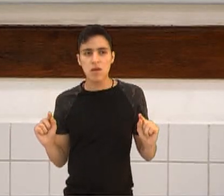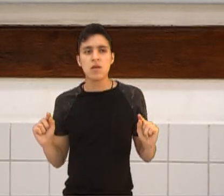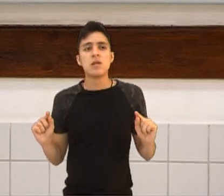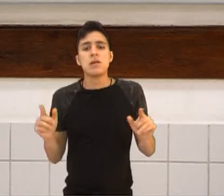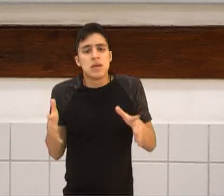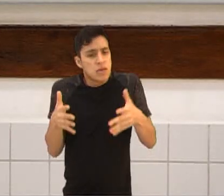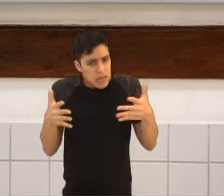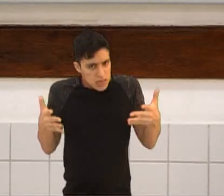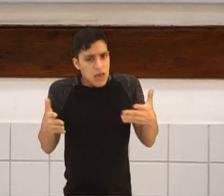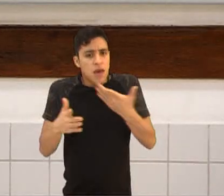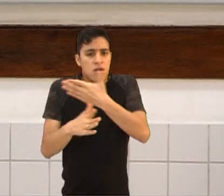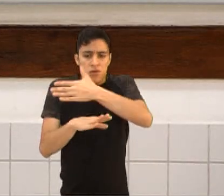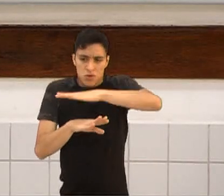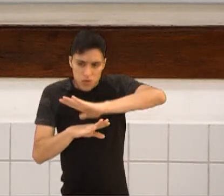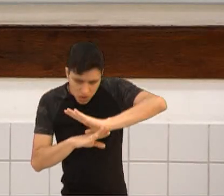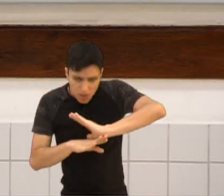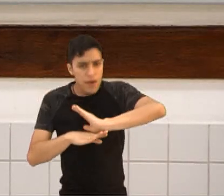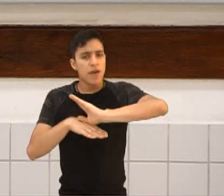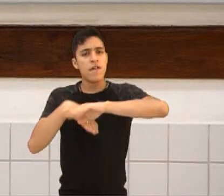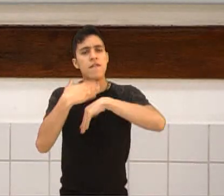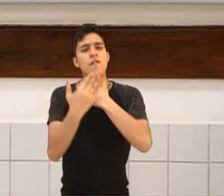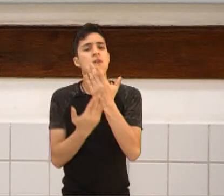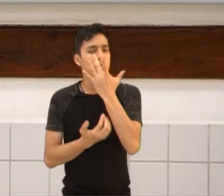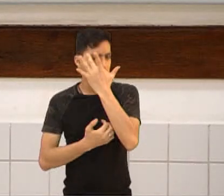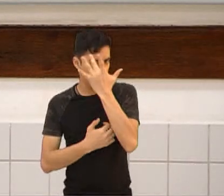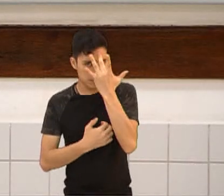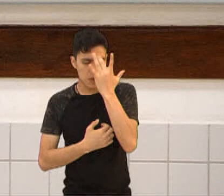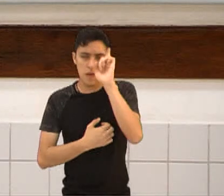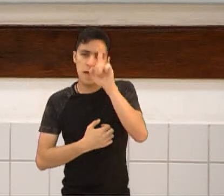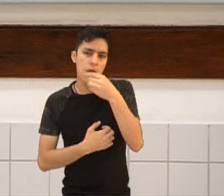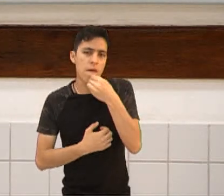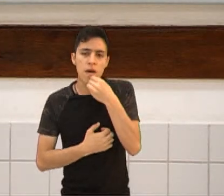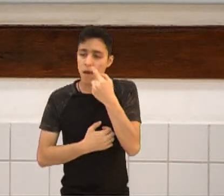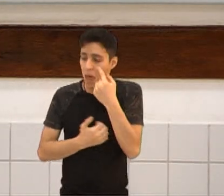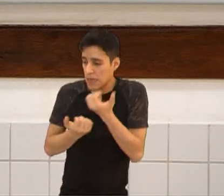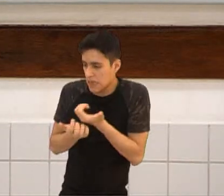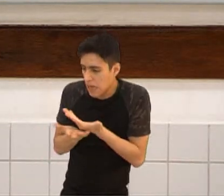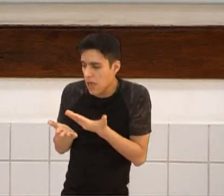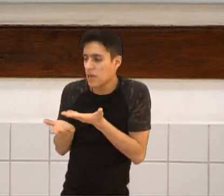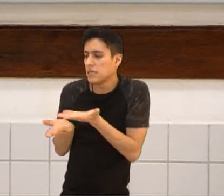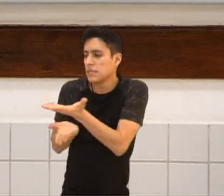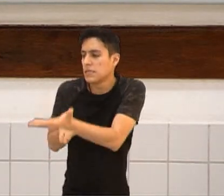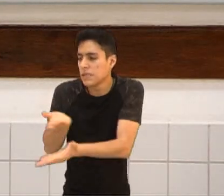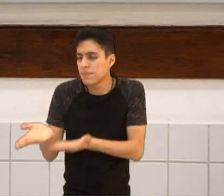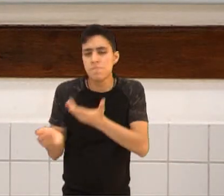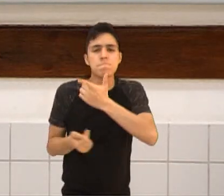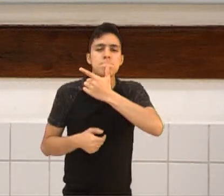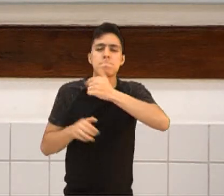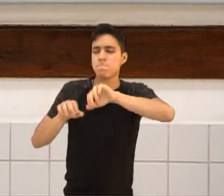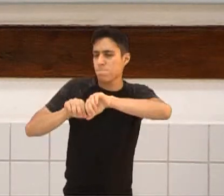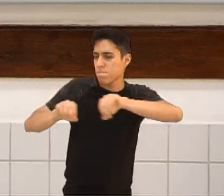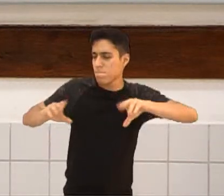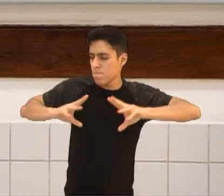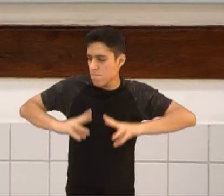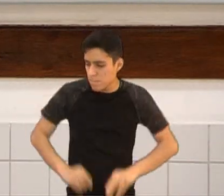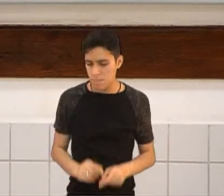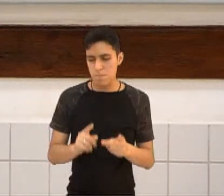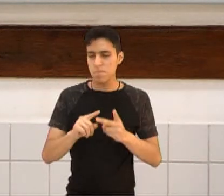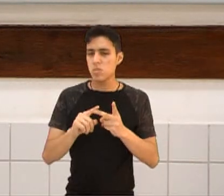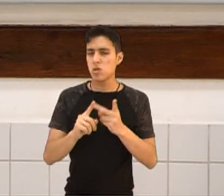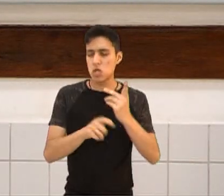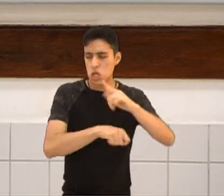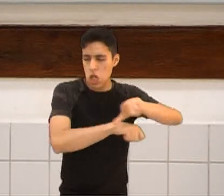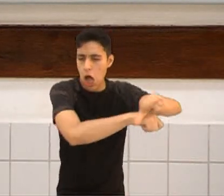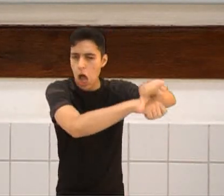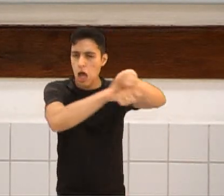população. Eles acreditam que existe um lado positivo, o oferecimento de serviços, saneamento, serviço de comércio,